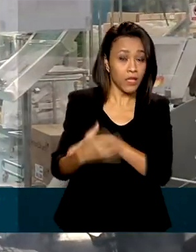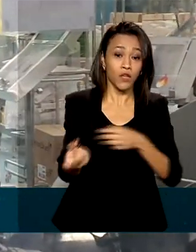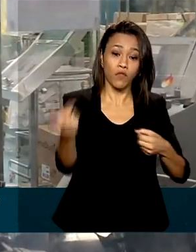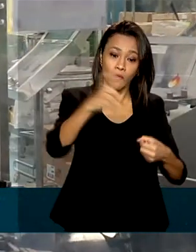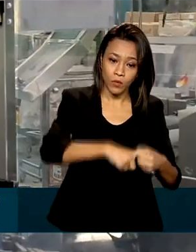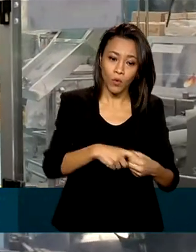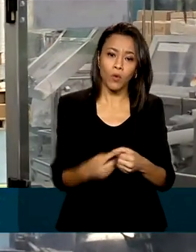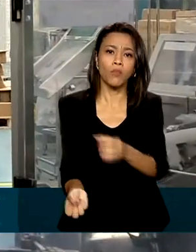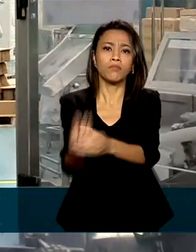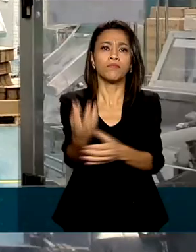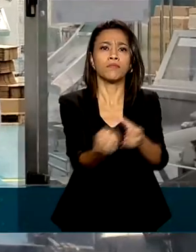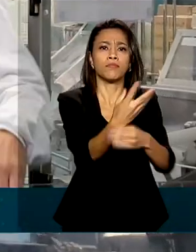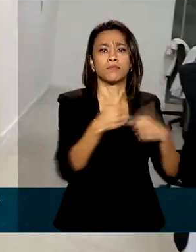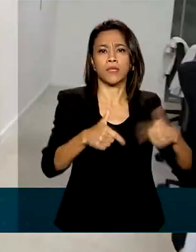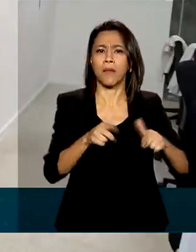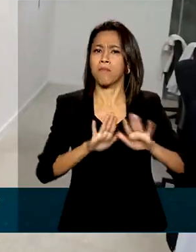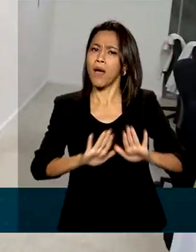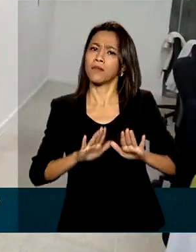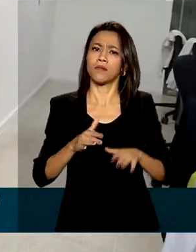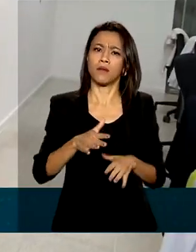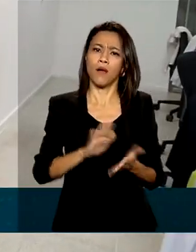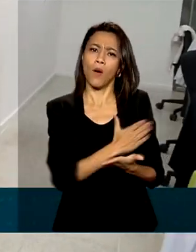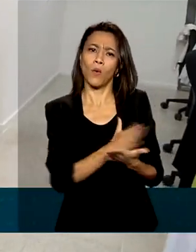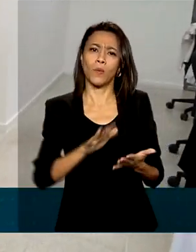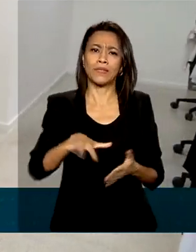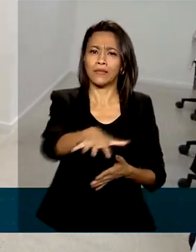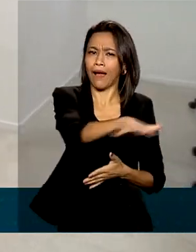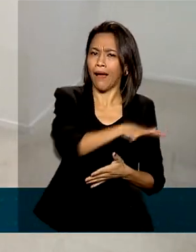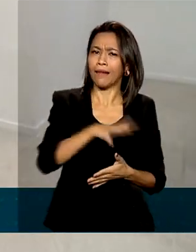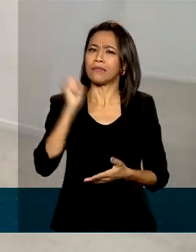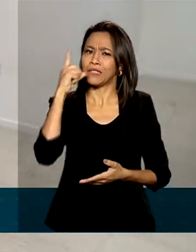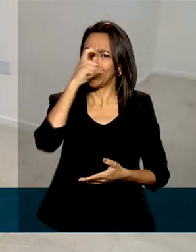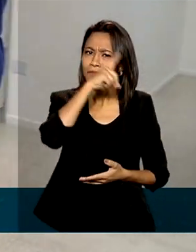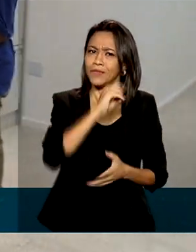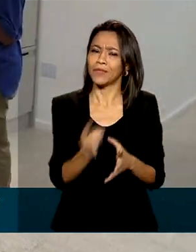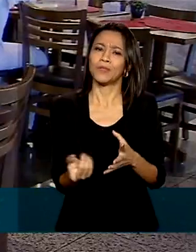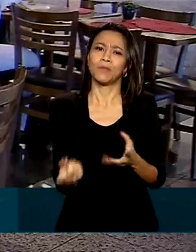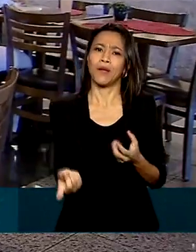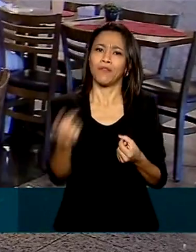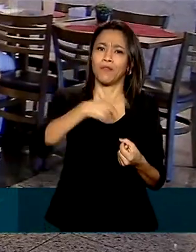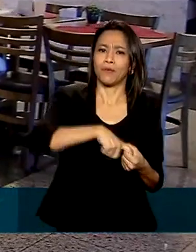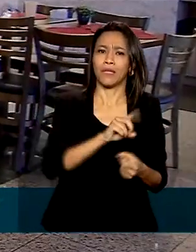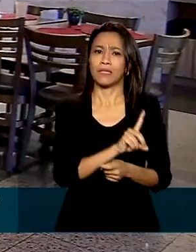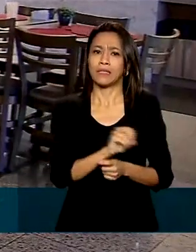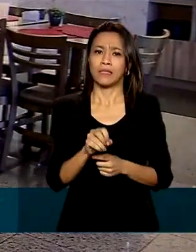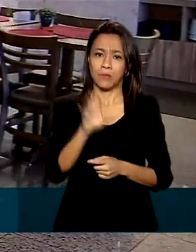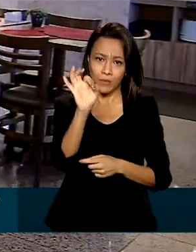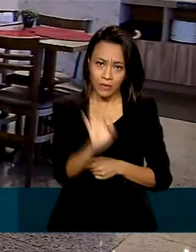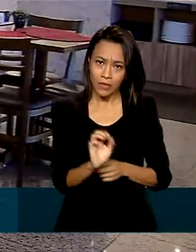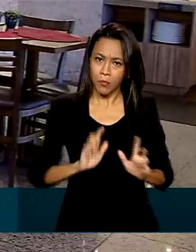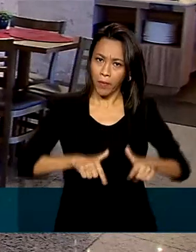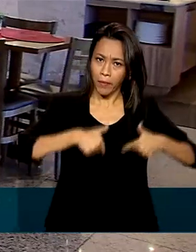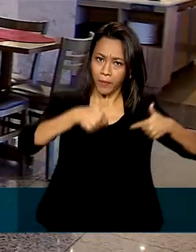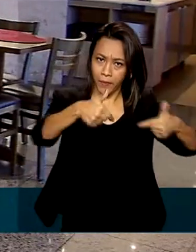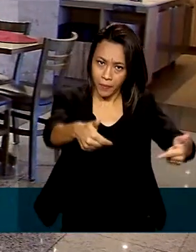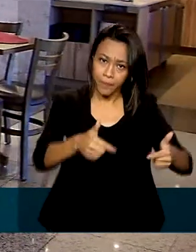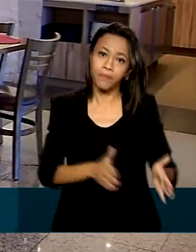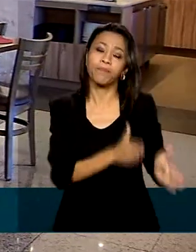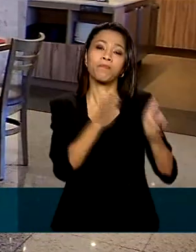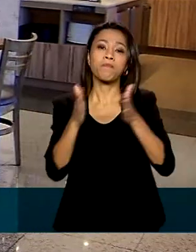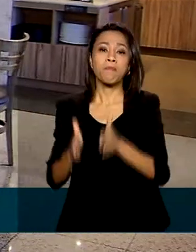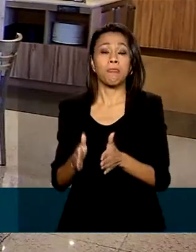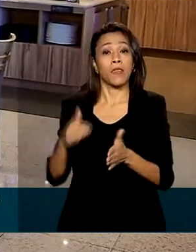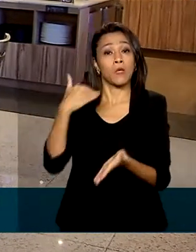empregos, mas alguns setores ainda estão com dificuldades para retomar 100% das atividades. Já o